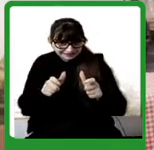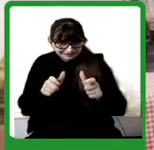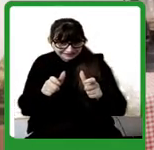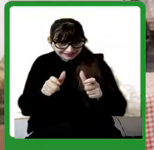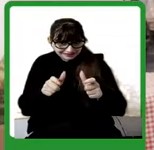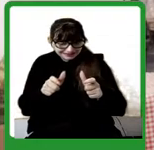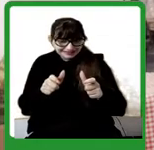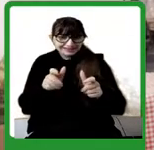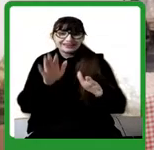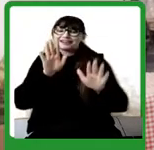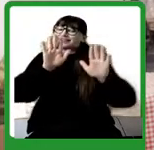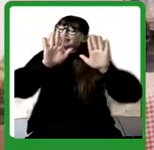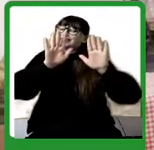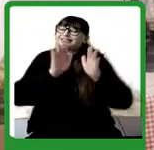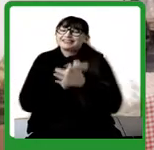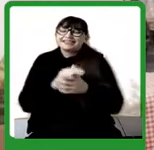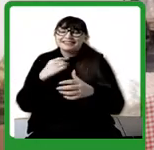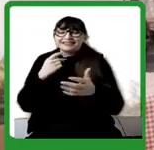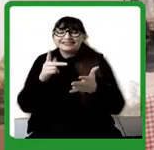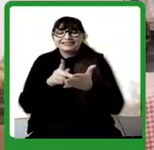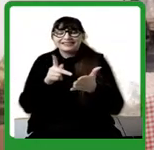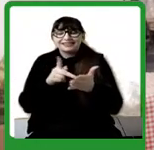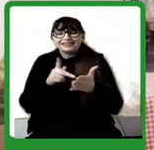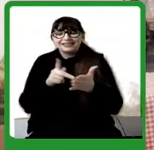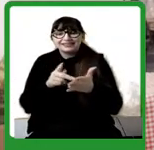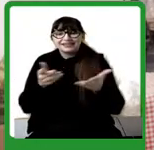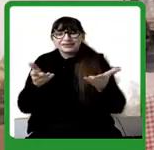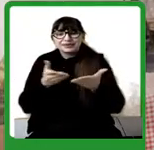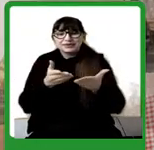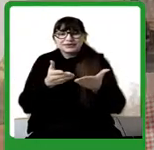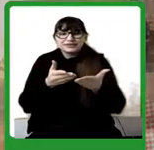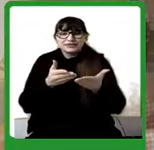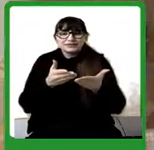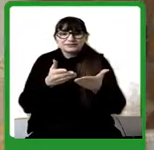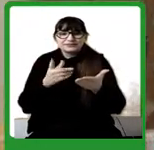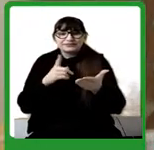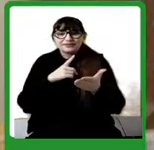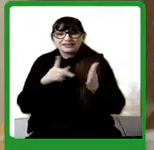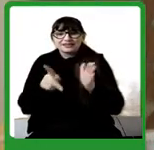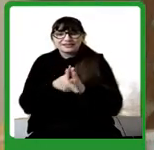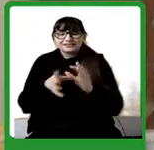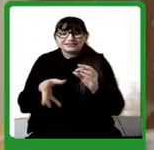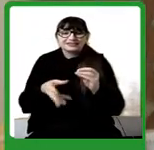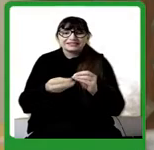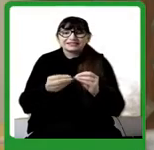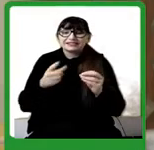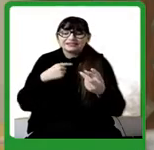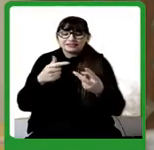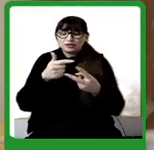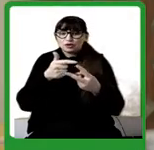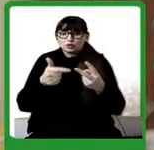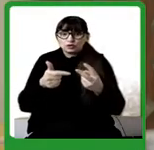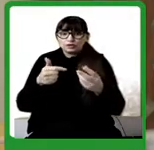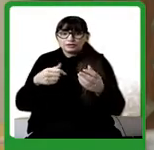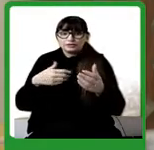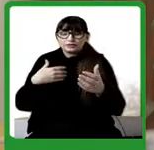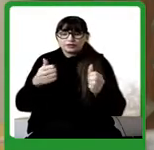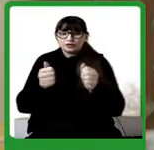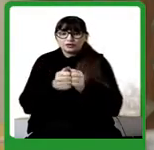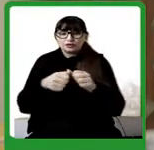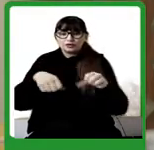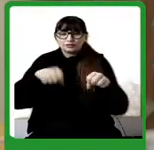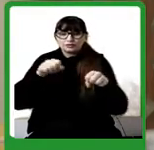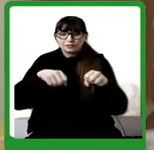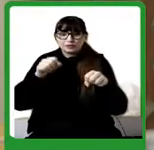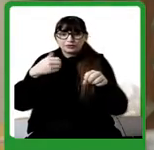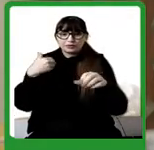eu falar um negócio pra vocês, inclusive hoje a gurizada aqui de Ametista, de Frederico, 2, 3 me mandaram, vem andar de moto com nós. Deixa eu passar essa pandemia que eu vou vir andar de